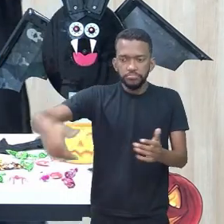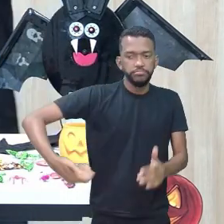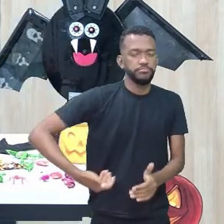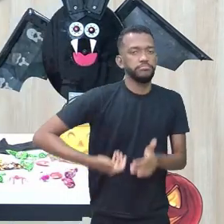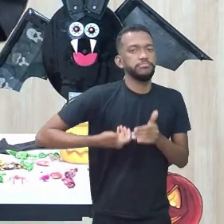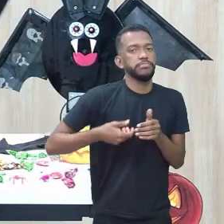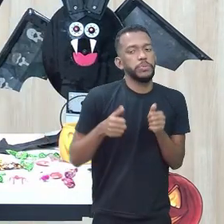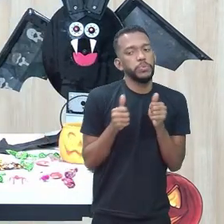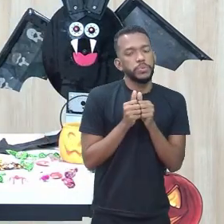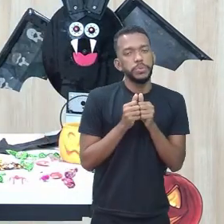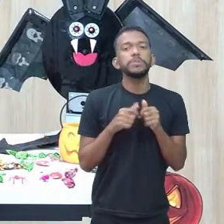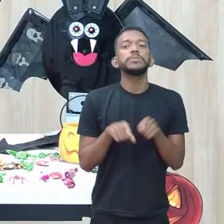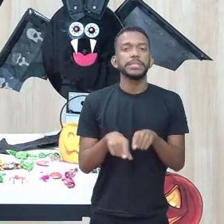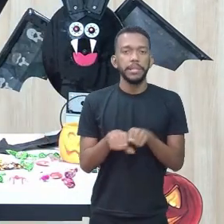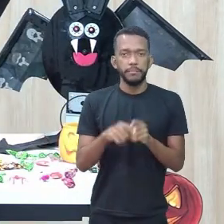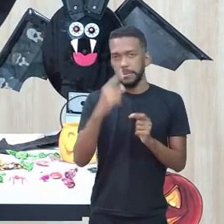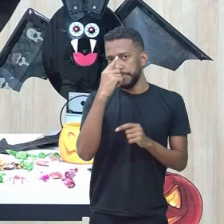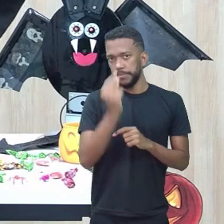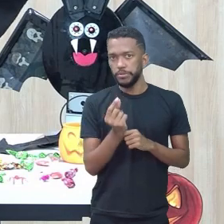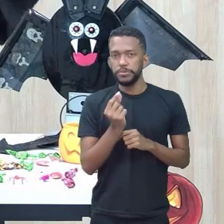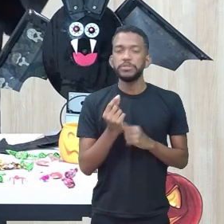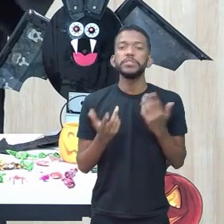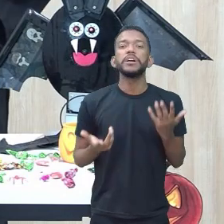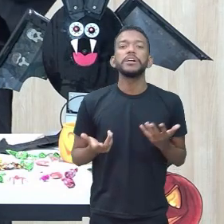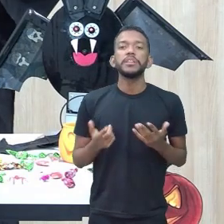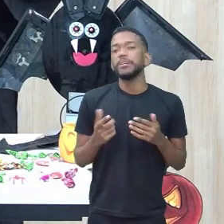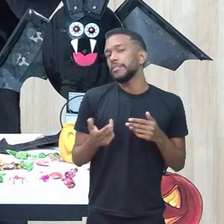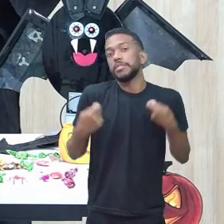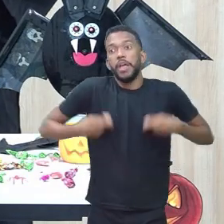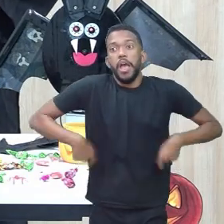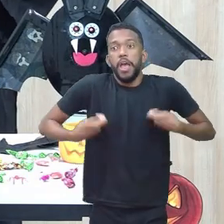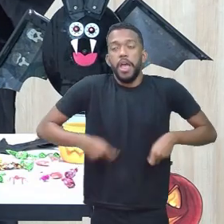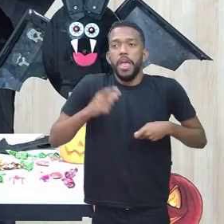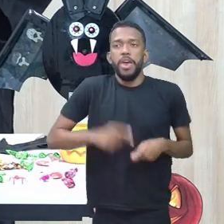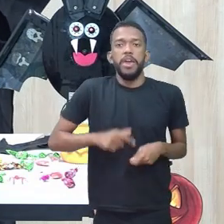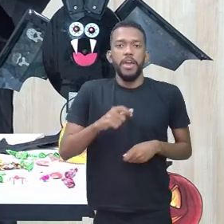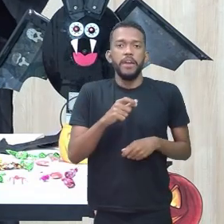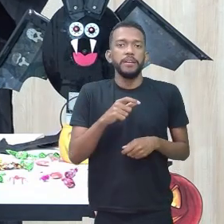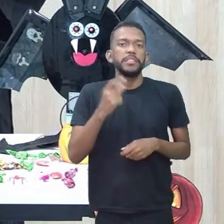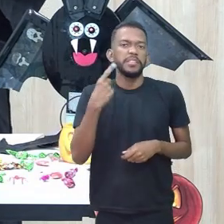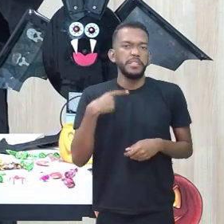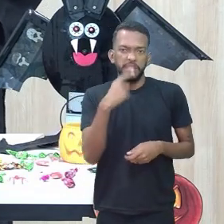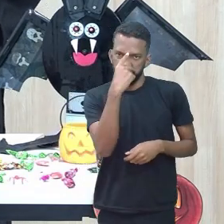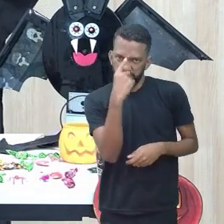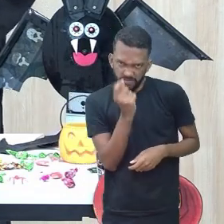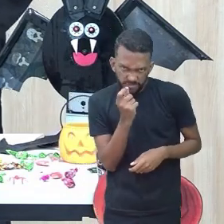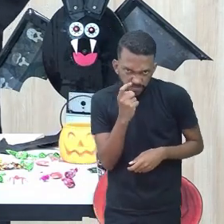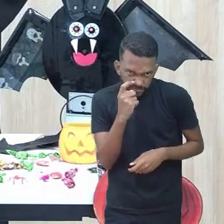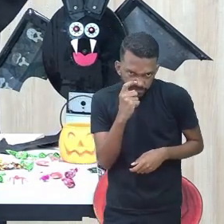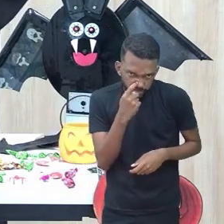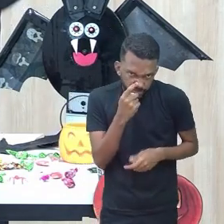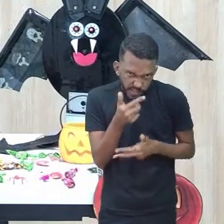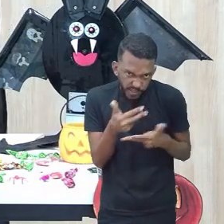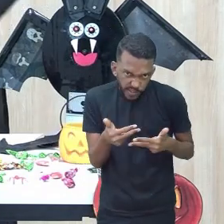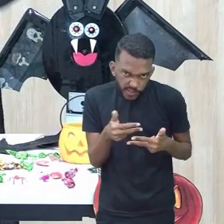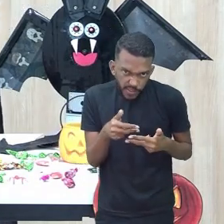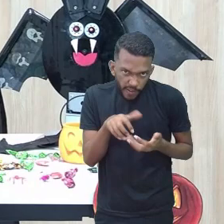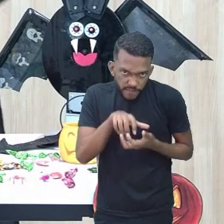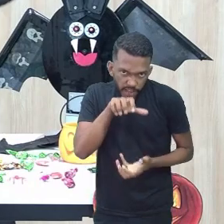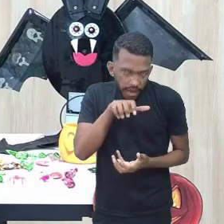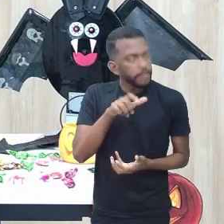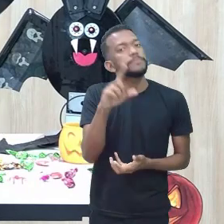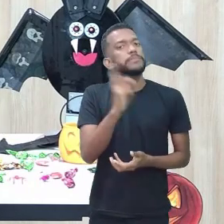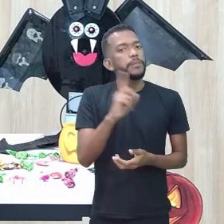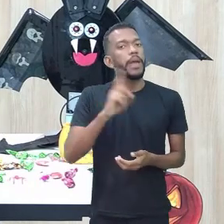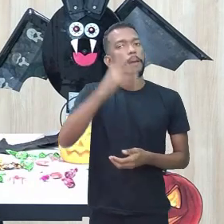bichinha, ela também é bruxa. Então não necessariamente as bruxas eram velhas com verrugas do nariz, tá bom? Mas pessoas que ao